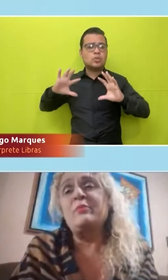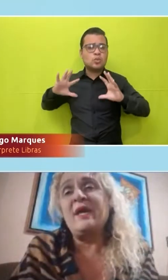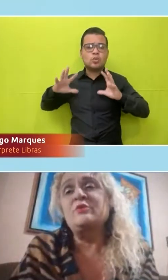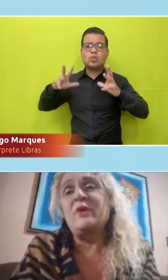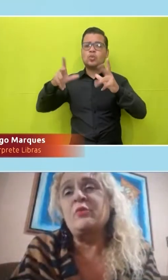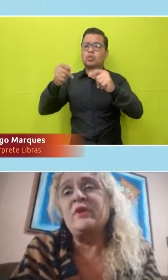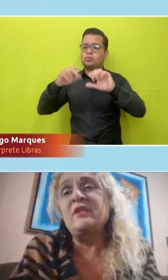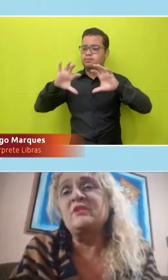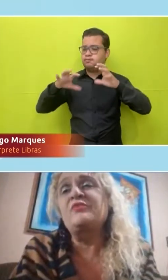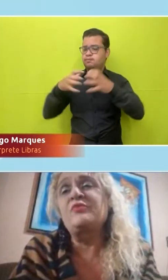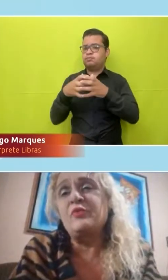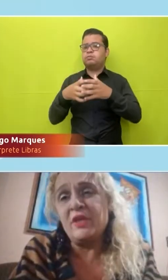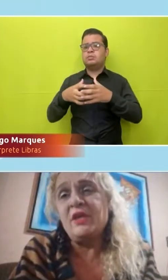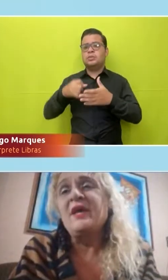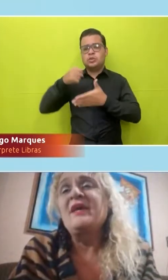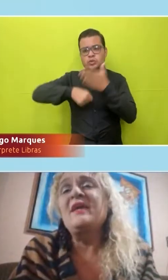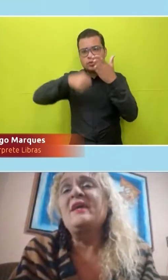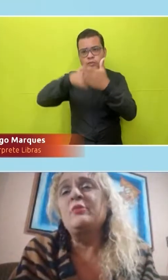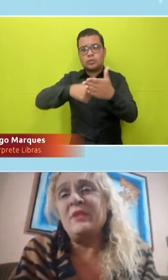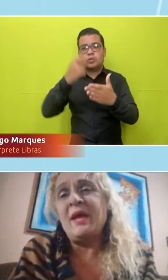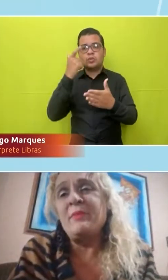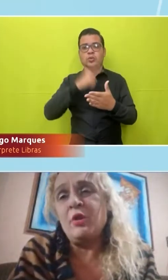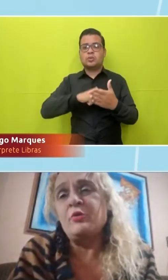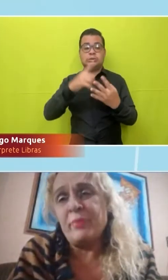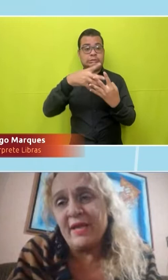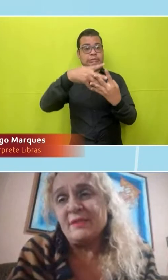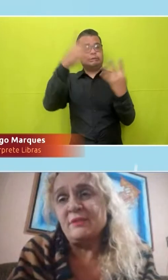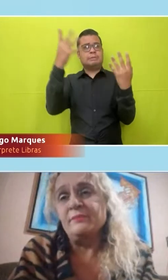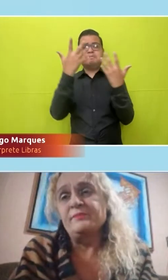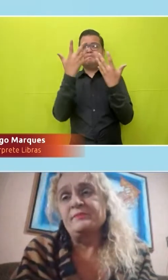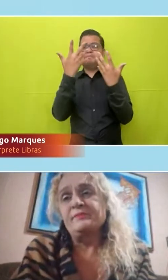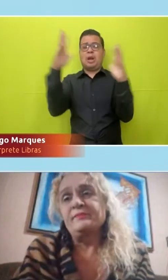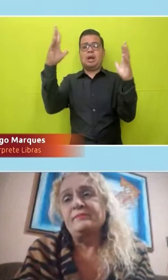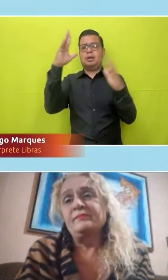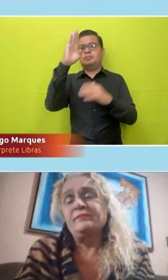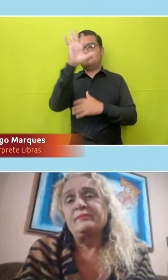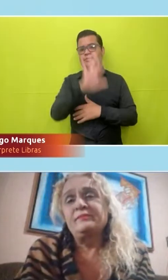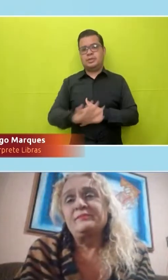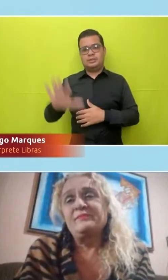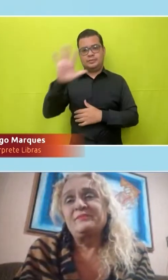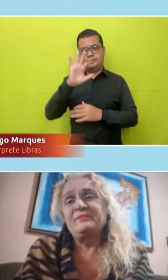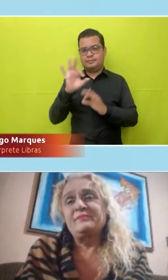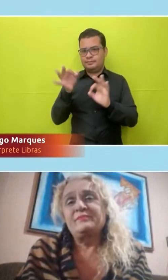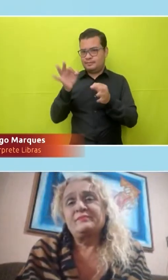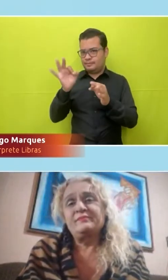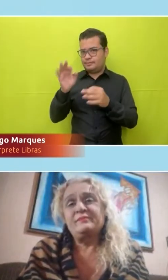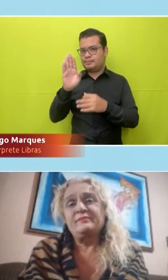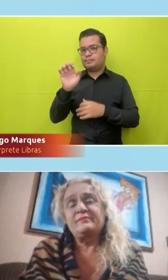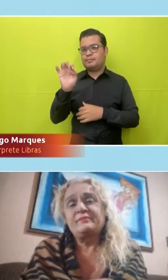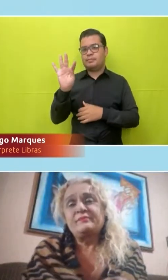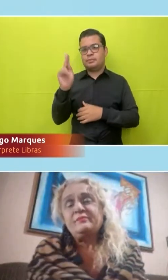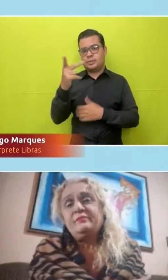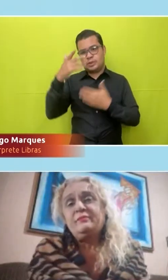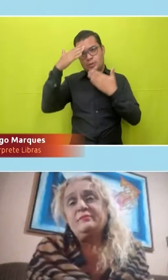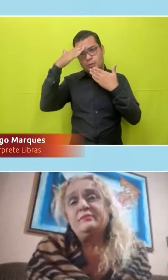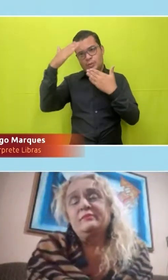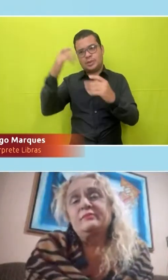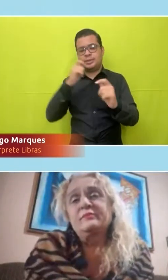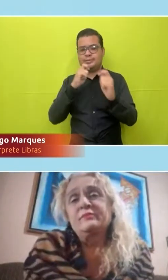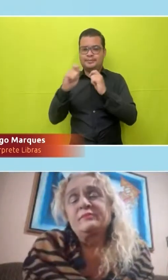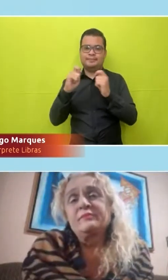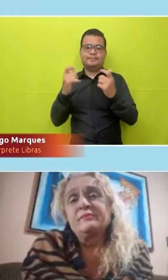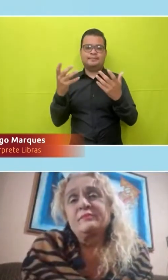muito mais um arco-íris florir e iluminar melhor o país. Tá certo, Beth. Muito obrigada pela